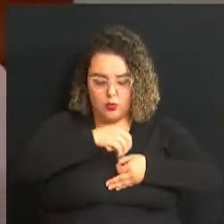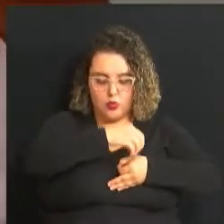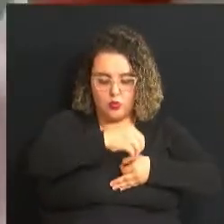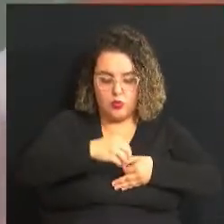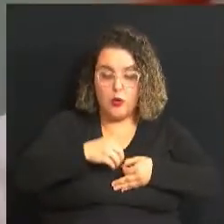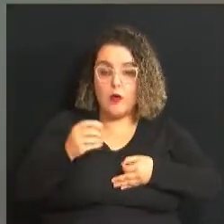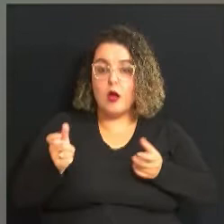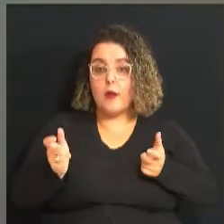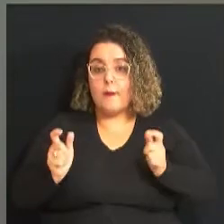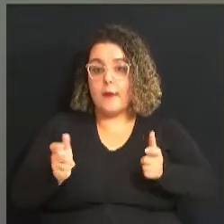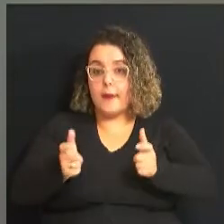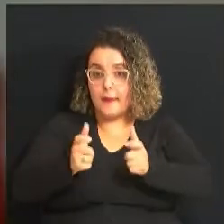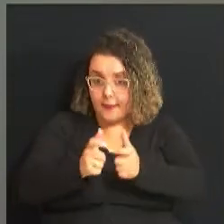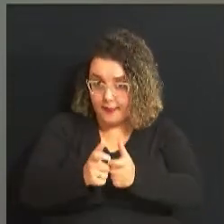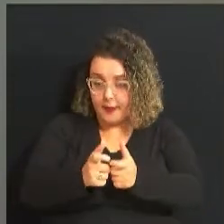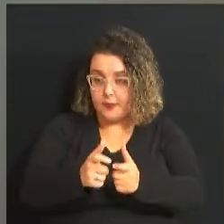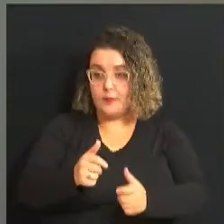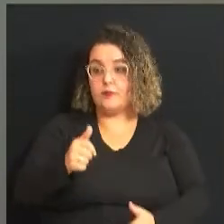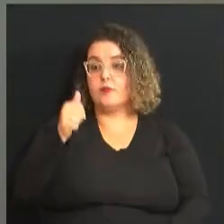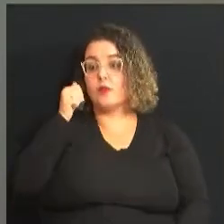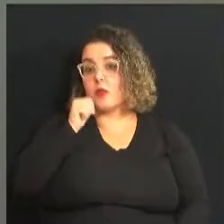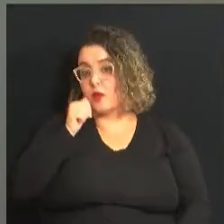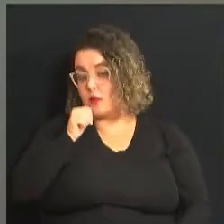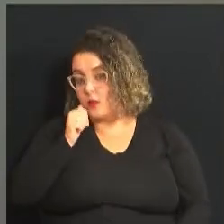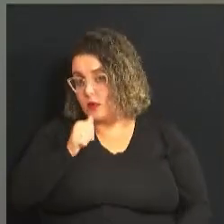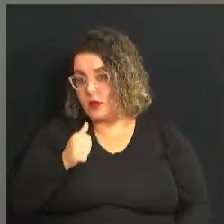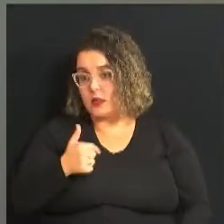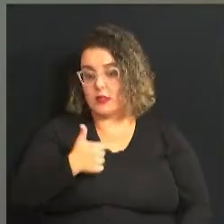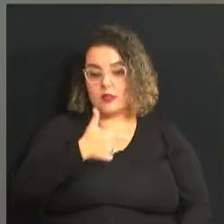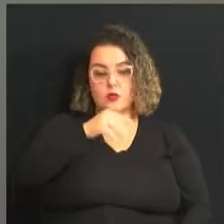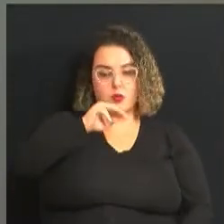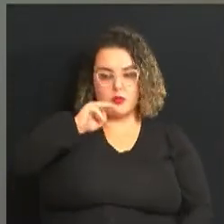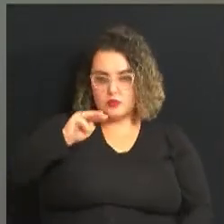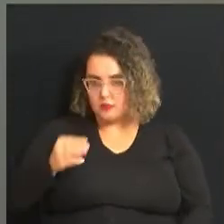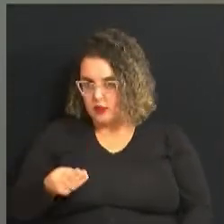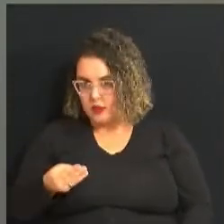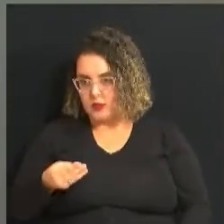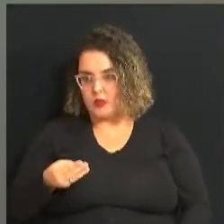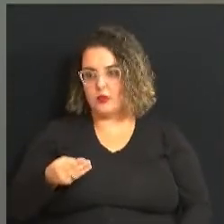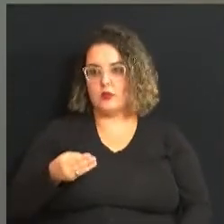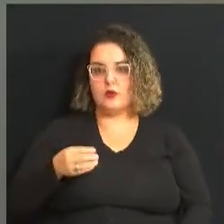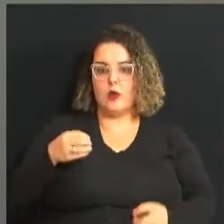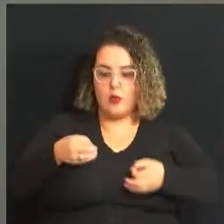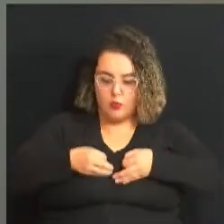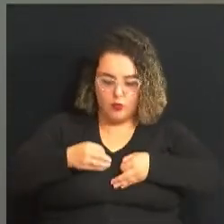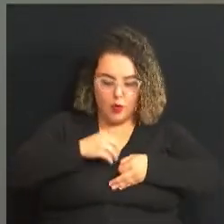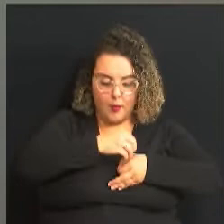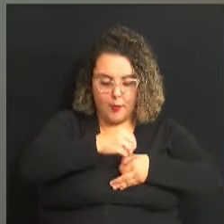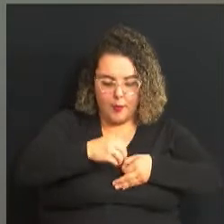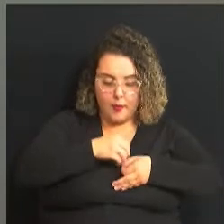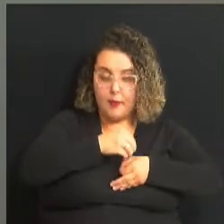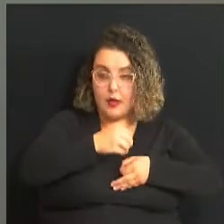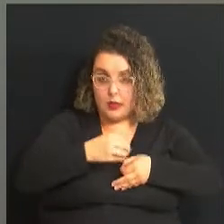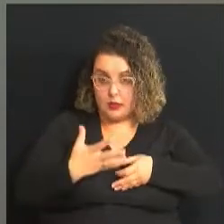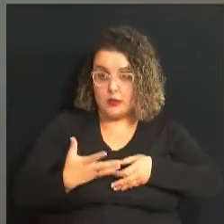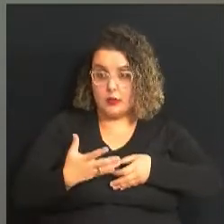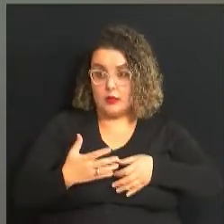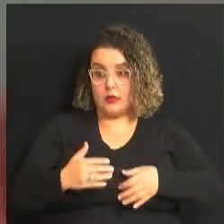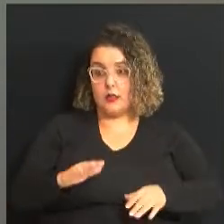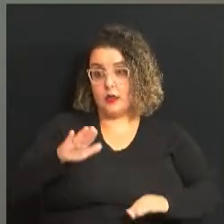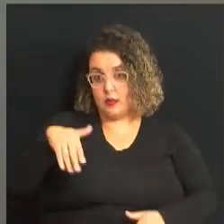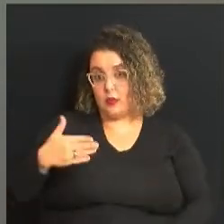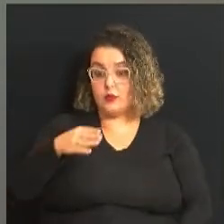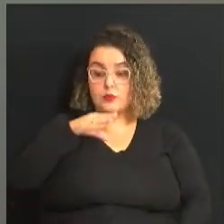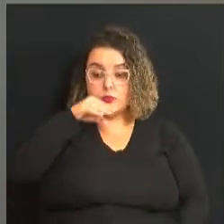né? Então, a mulher ela tem ali 2 milhões de óvulos quando nasce e já na puberdade, quando ela começa